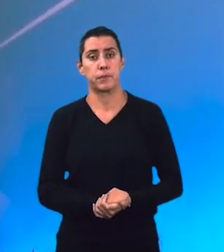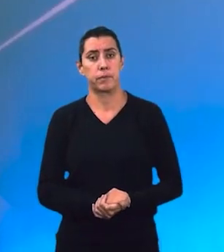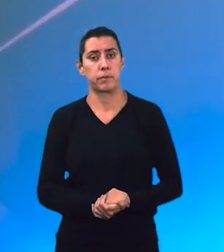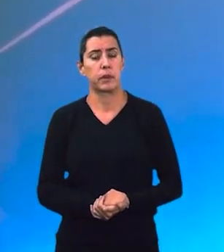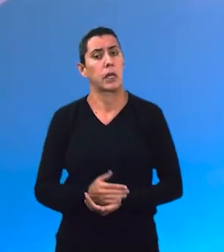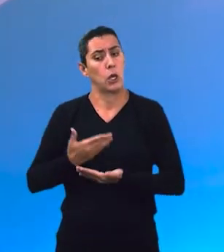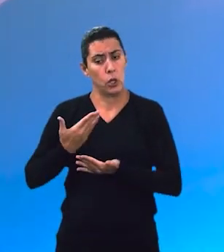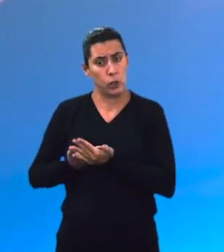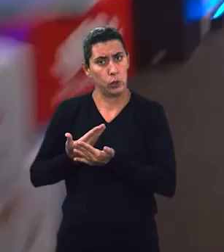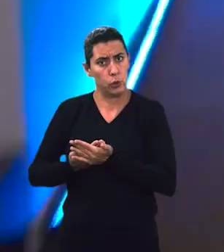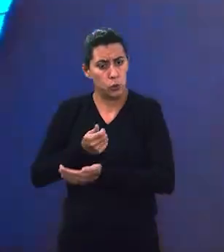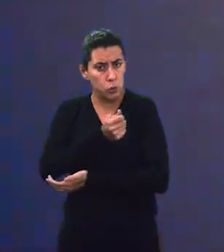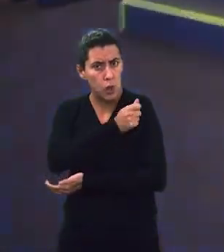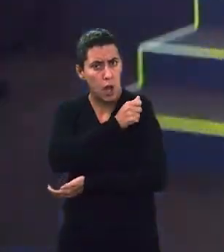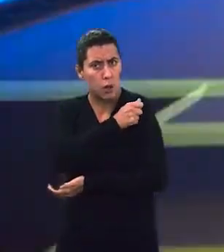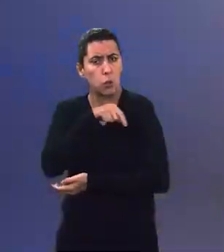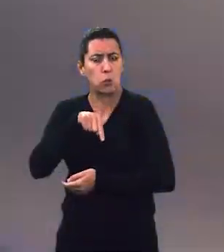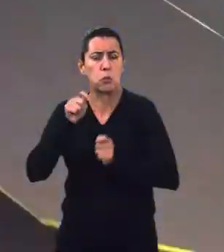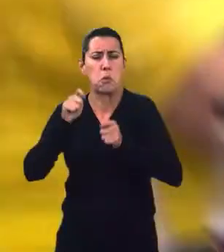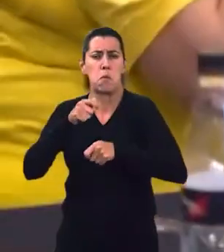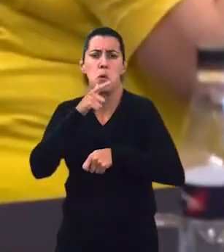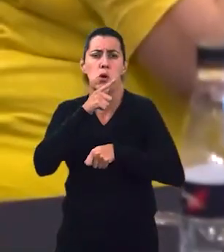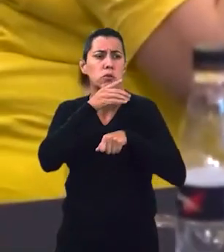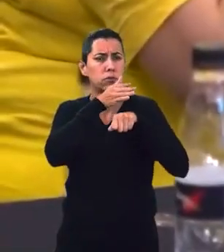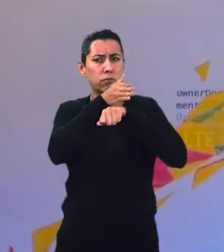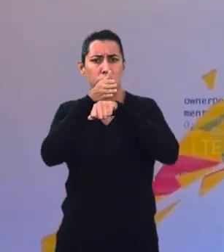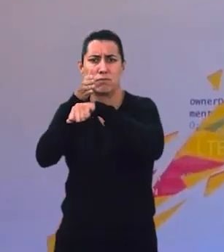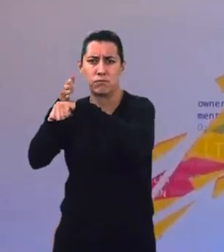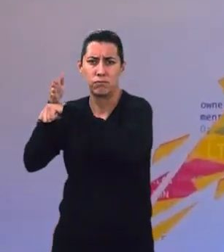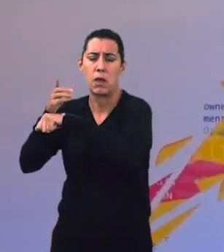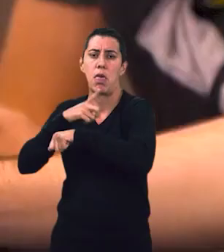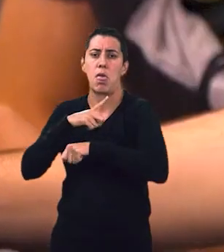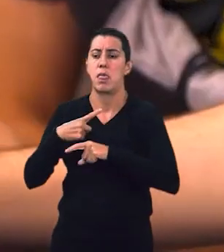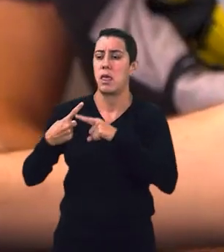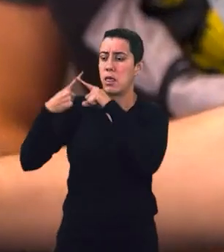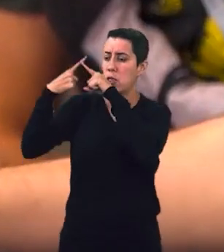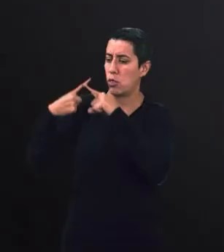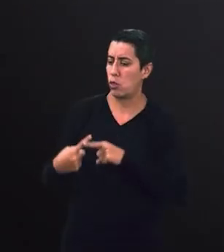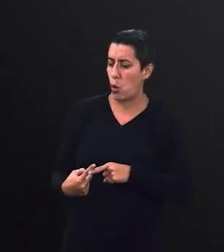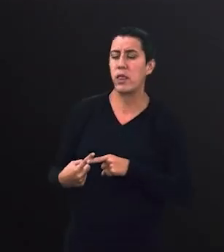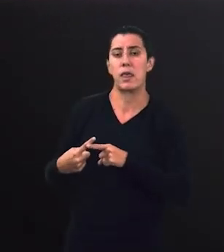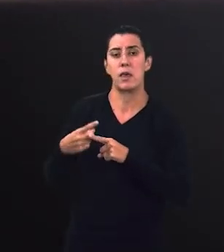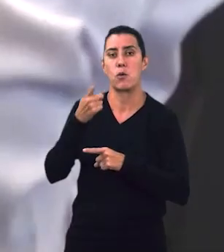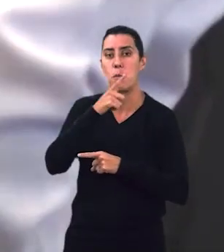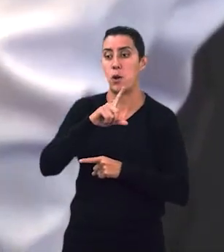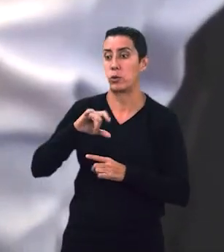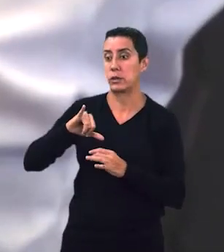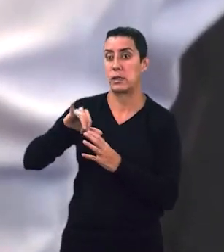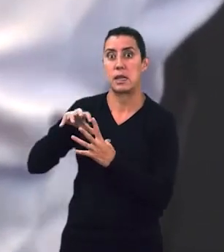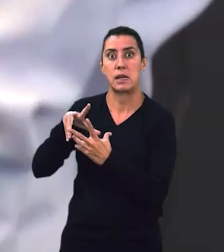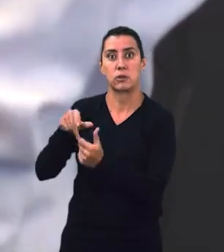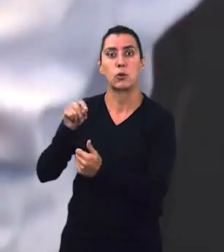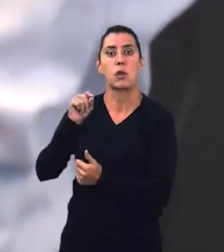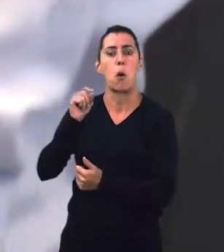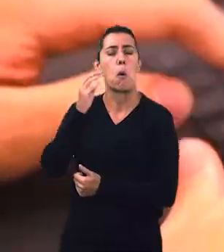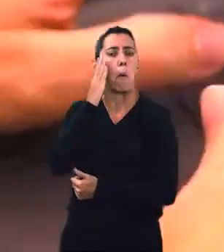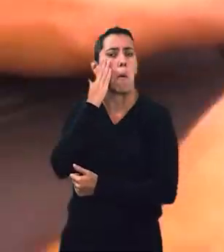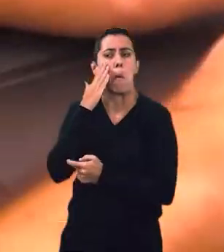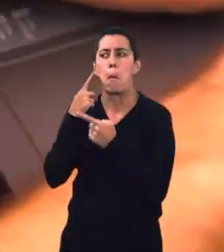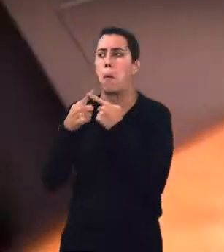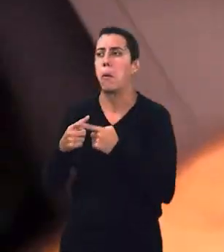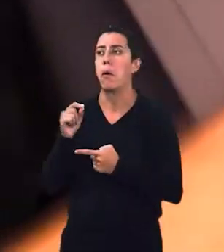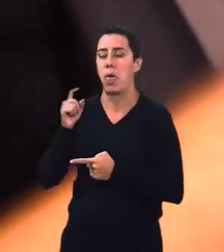Estudantes também podem participar do ICT Competition, nosso torneio universitário internacional, que testa os conhecimentos